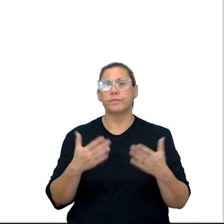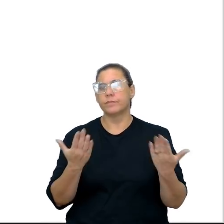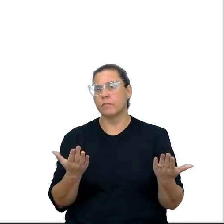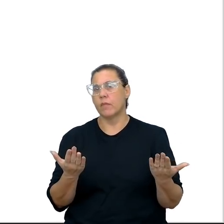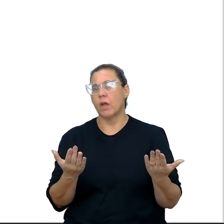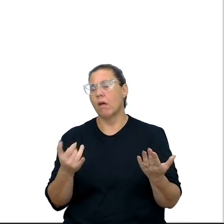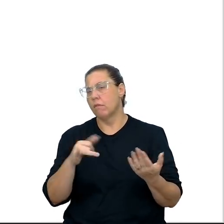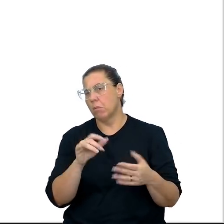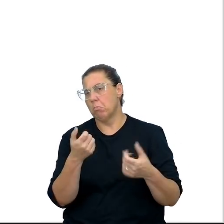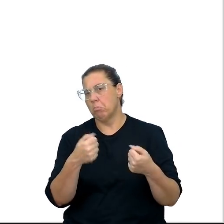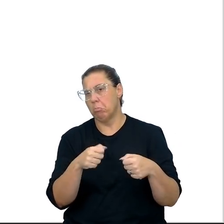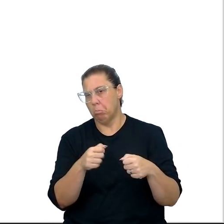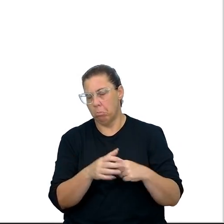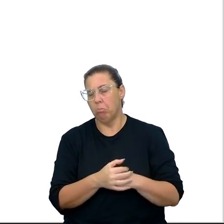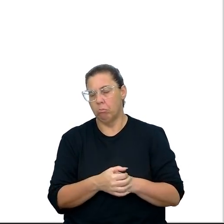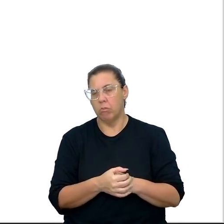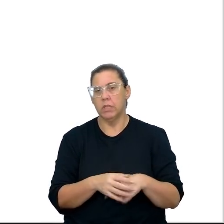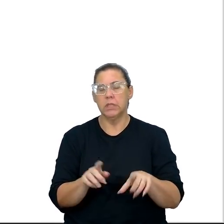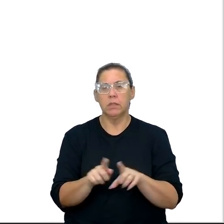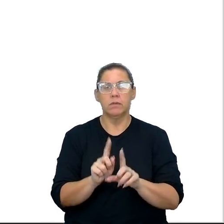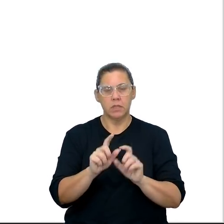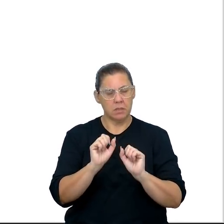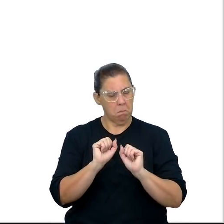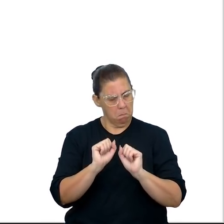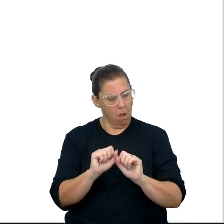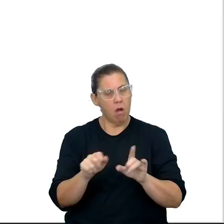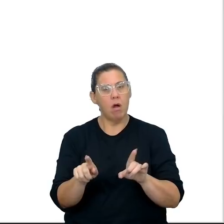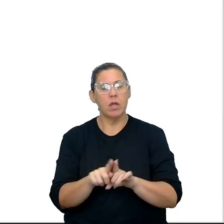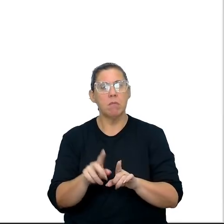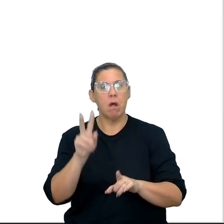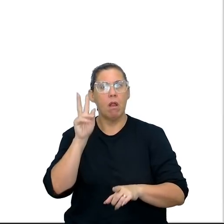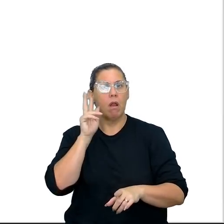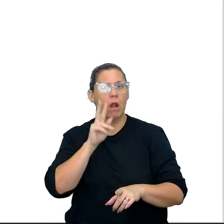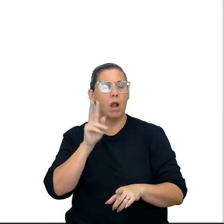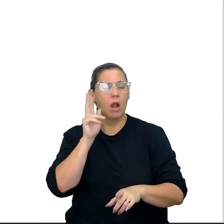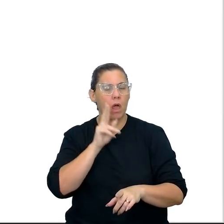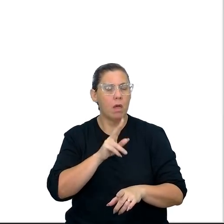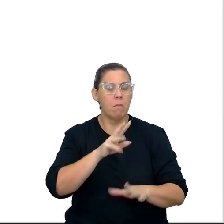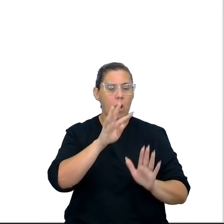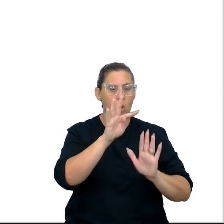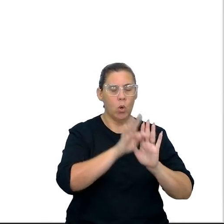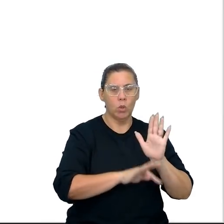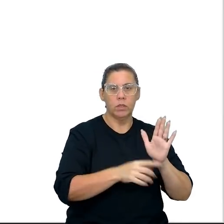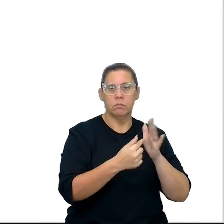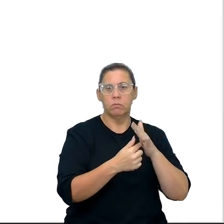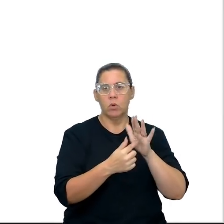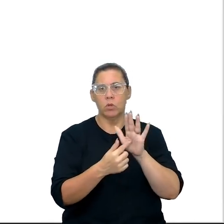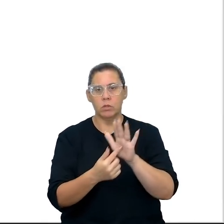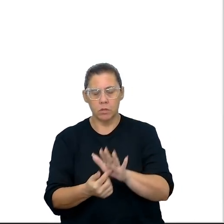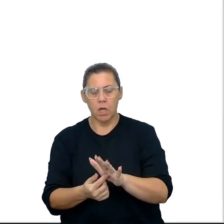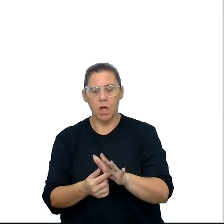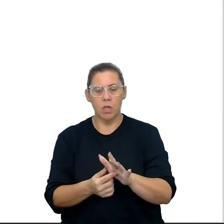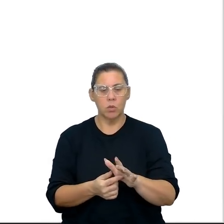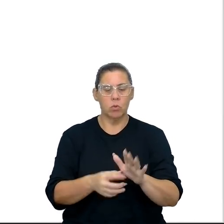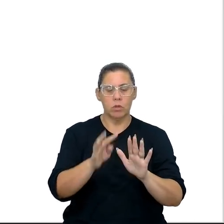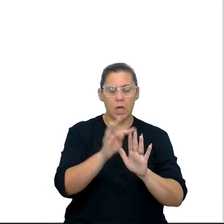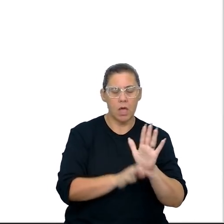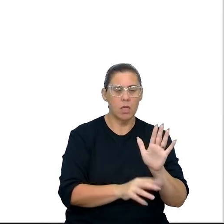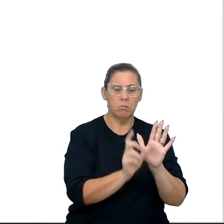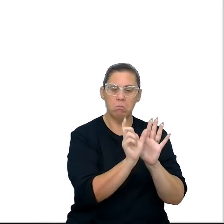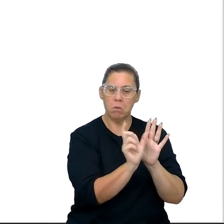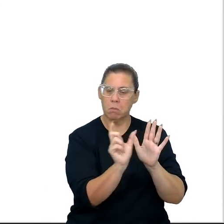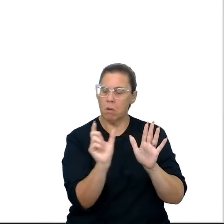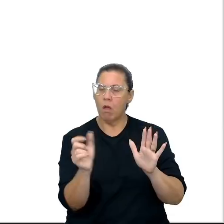se for necessário, vocês podem fazer, retomar, né, a leitura do texto, destacando partes do texto que traz